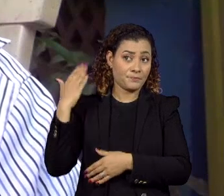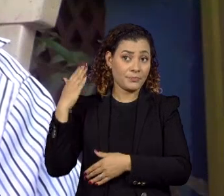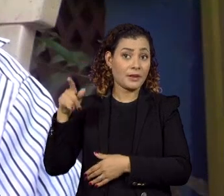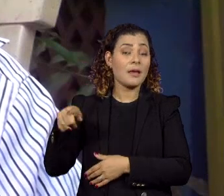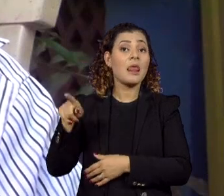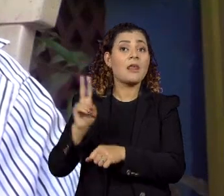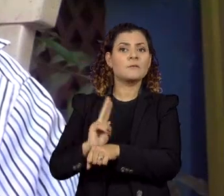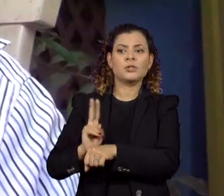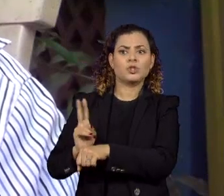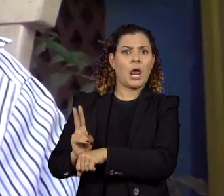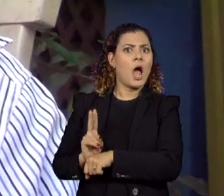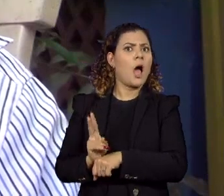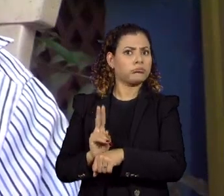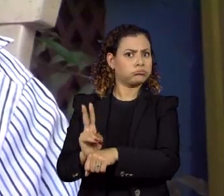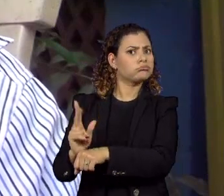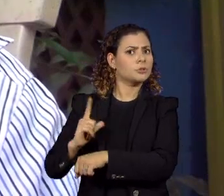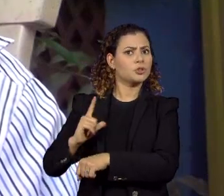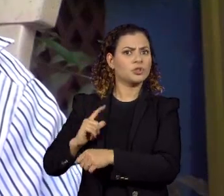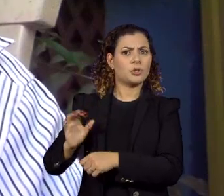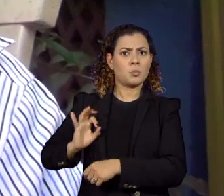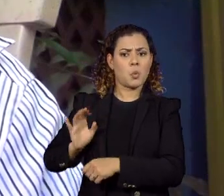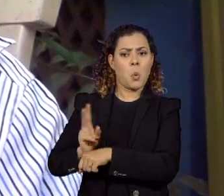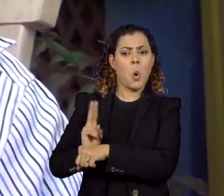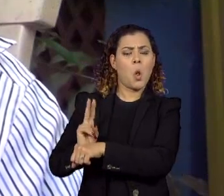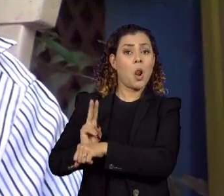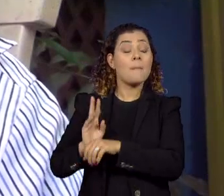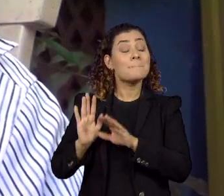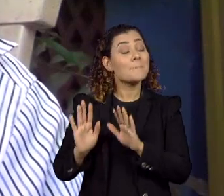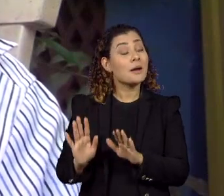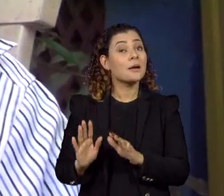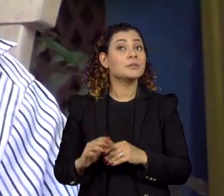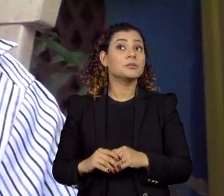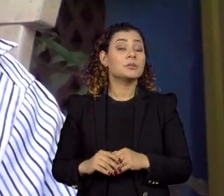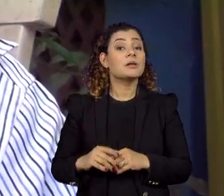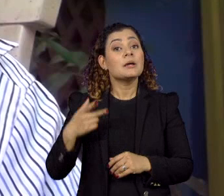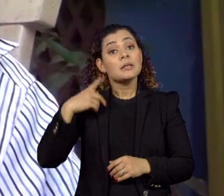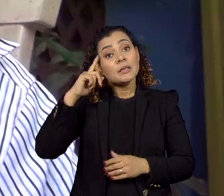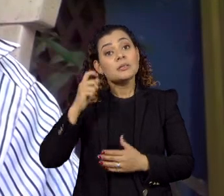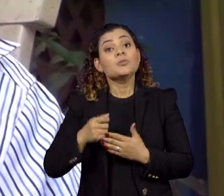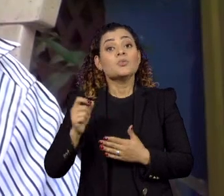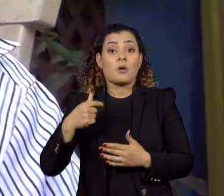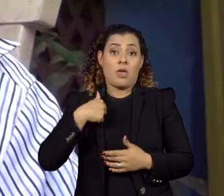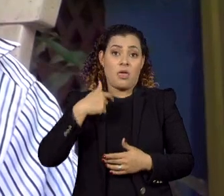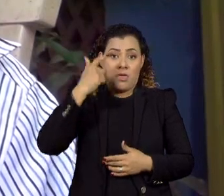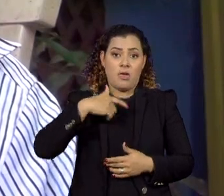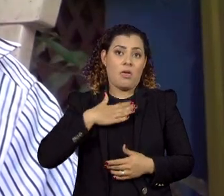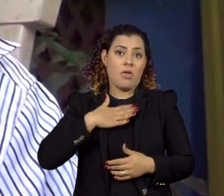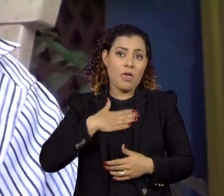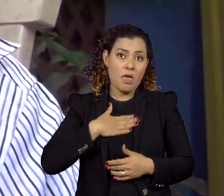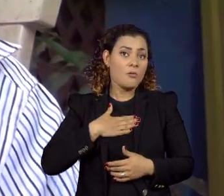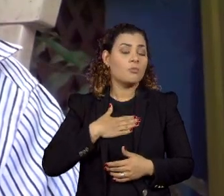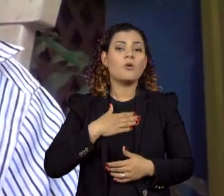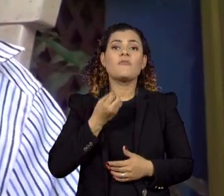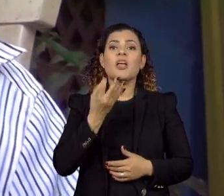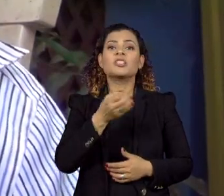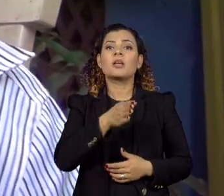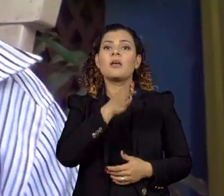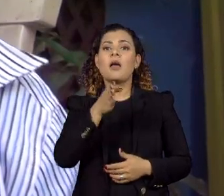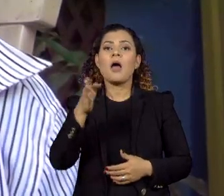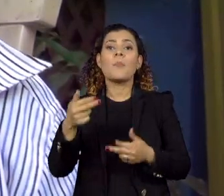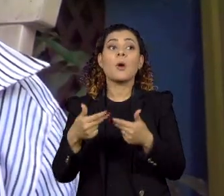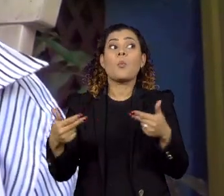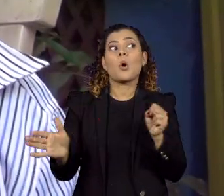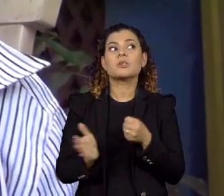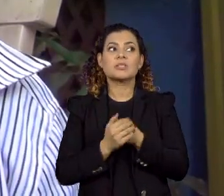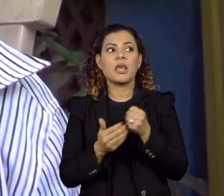super vigiada. E aí decidiram que eu viajava e fazia algumas coisas